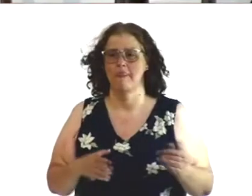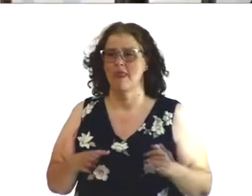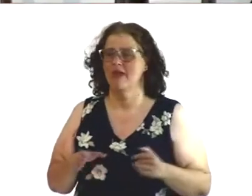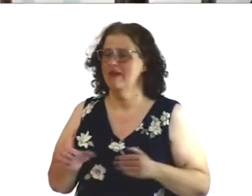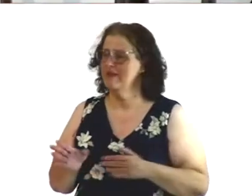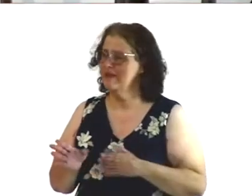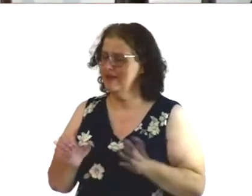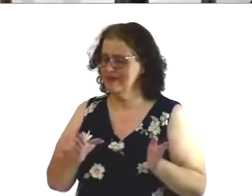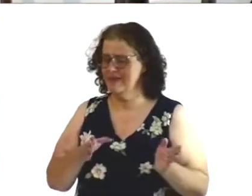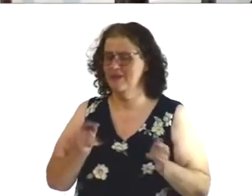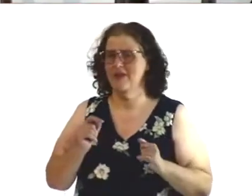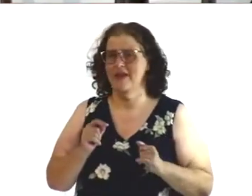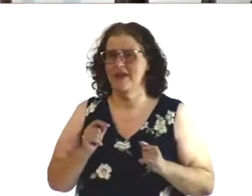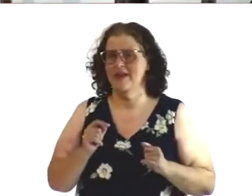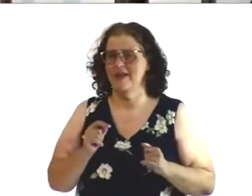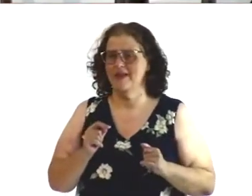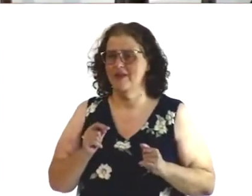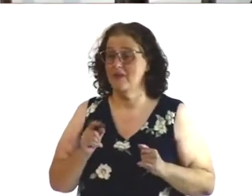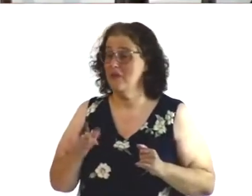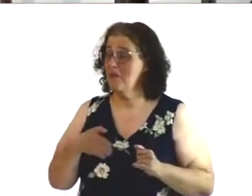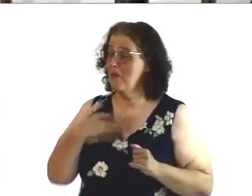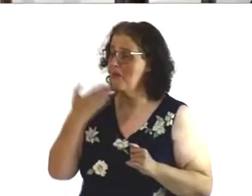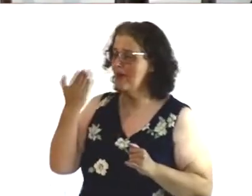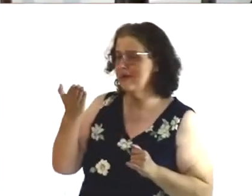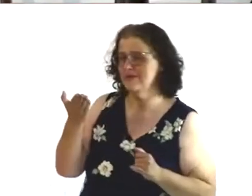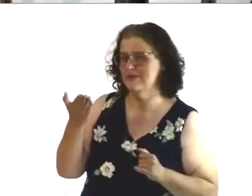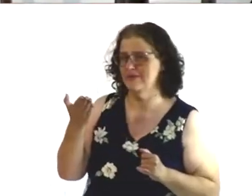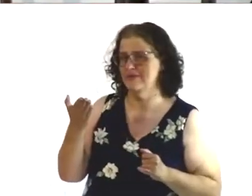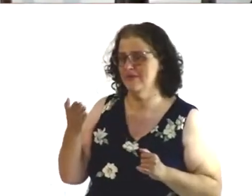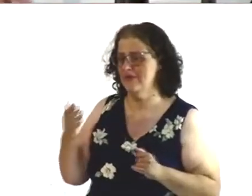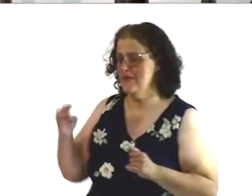de Edom. Então é um rei que está se prevenindo,